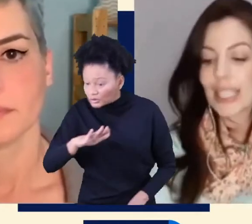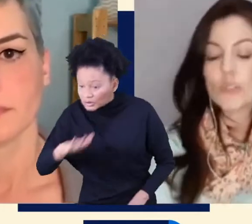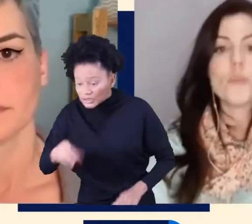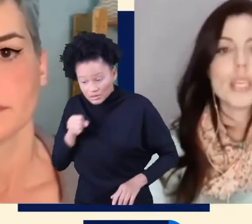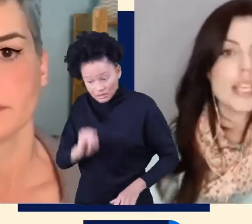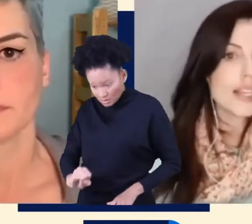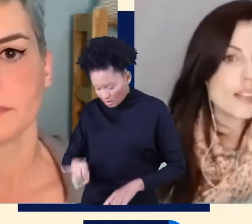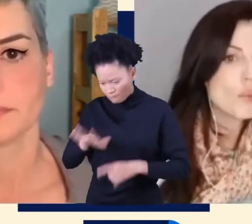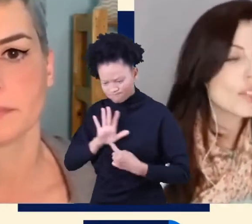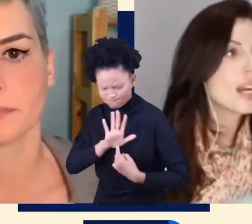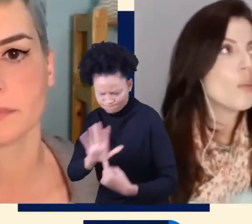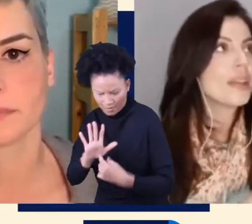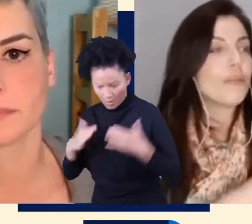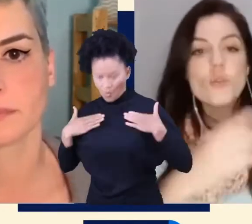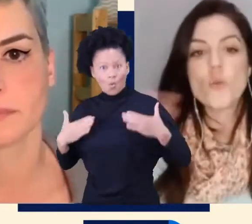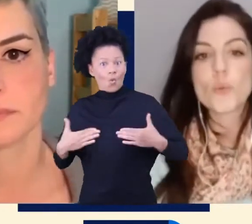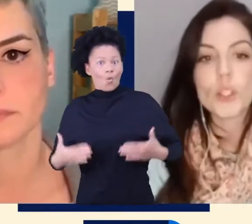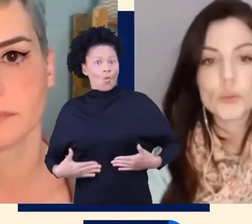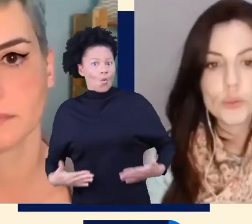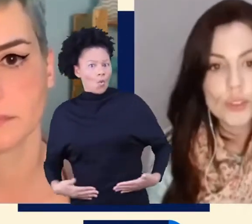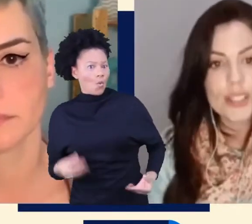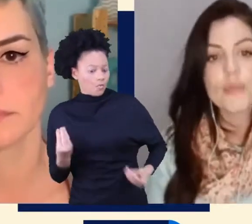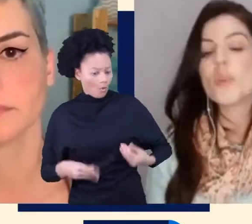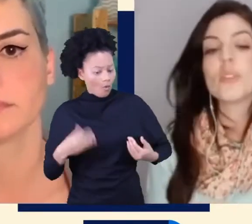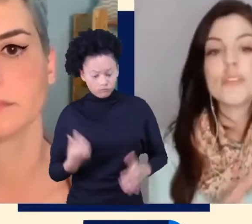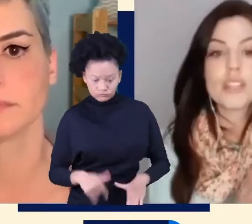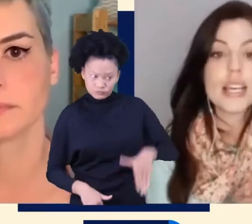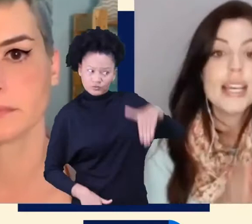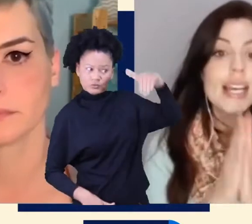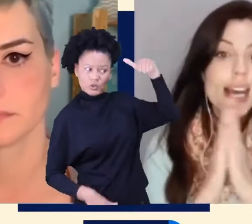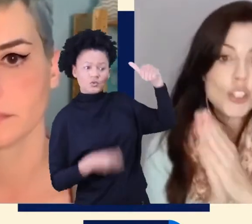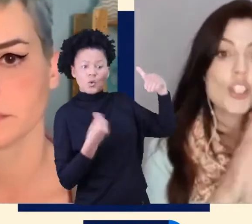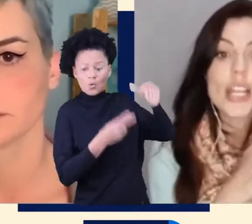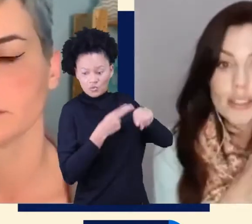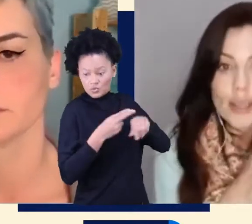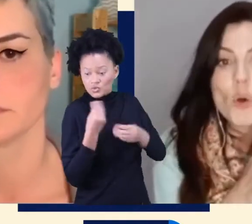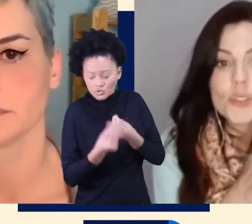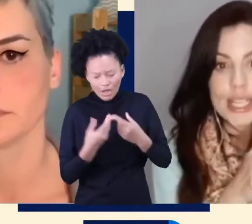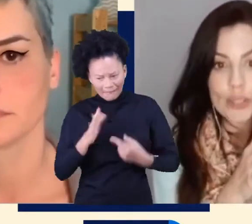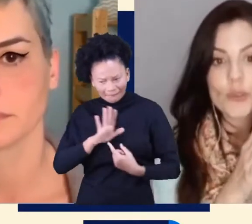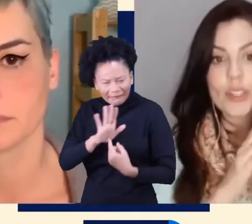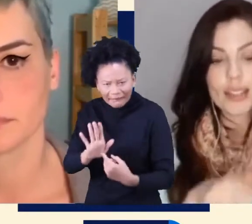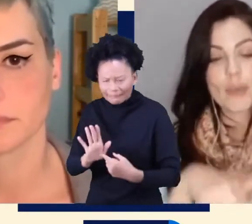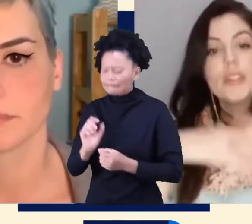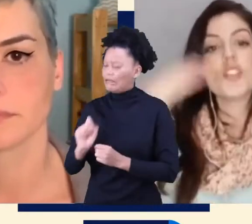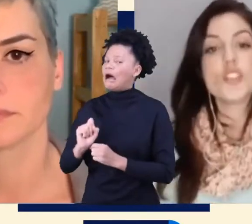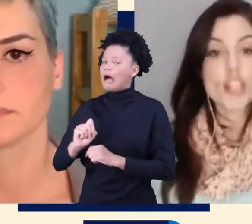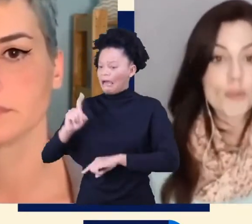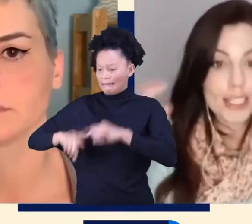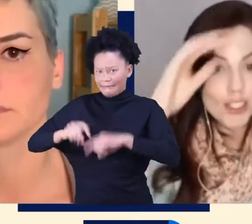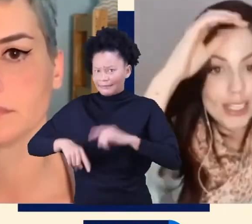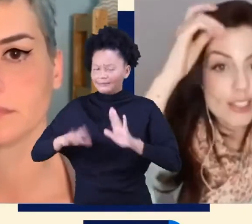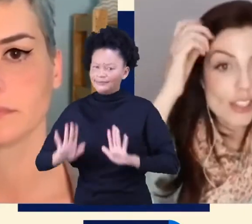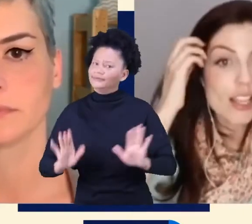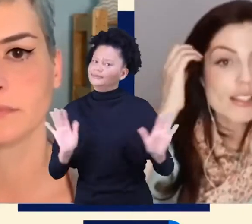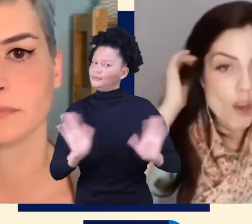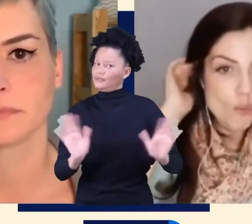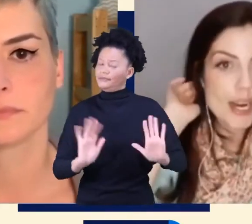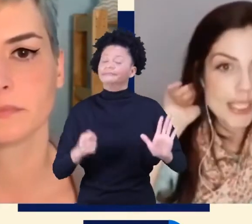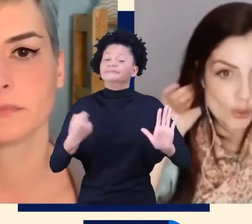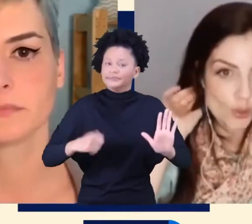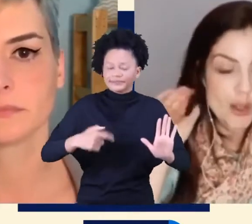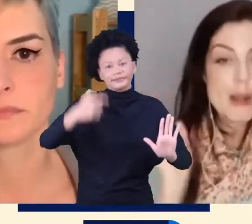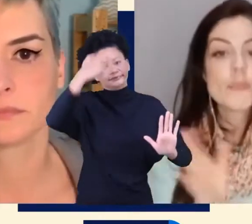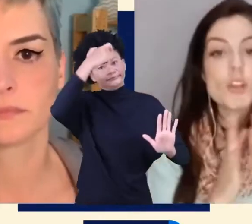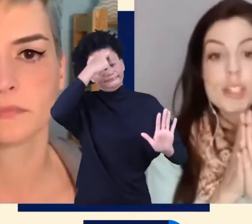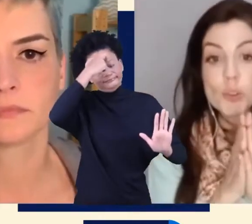mostrar anatomia, se eu mostrar como é que fica o corpo adulto, isso vai ser pornografia. A gente tem que ter bom senso, tá? Até porque a gente tem uma legislação